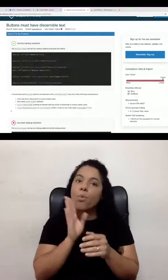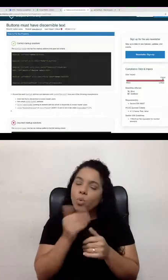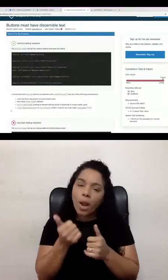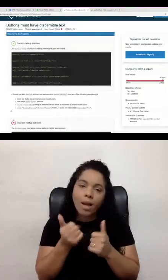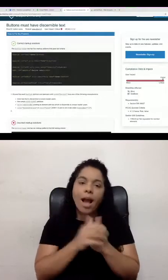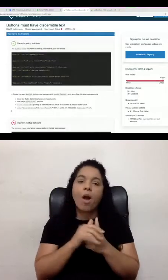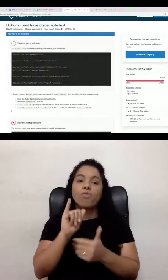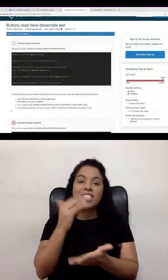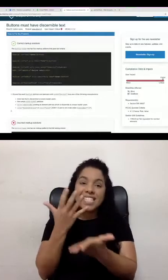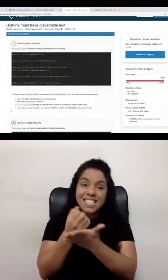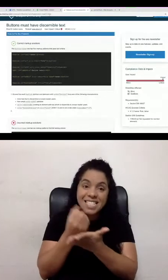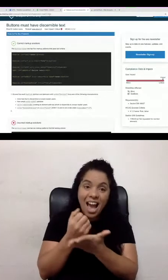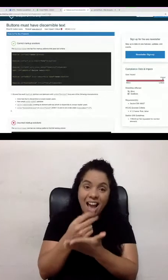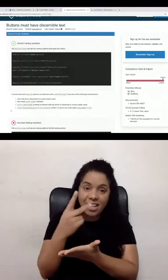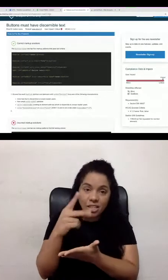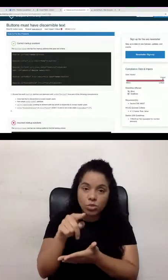instala isso daqui no seu